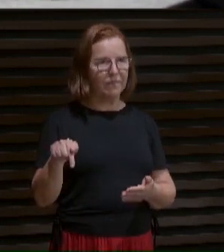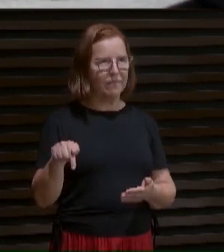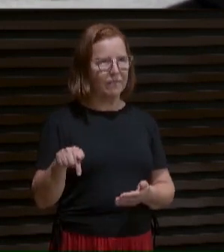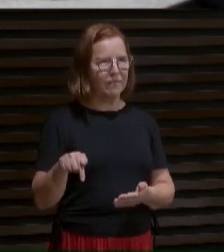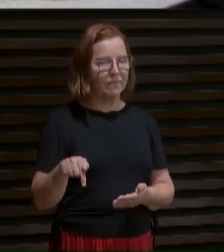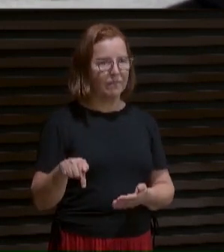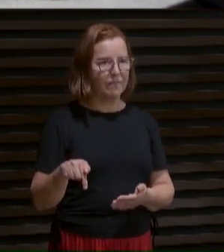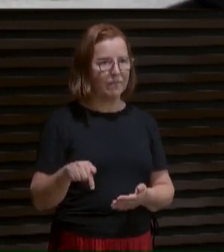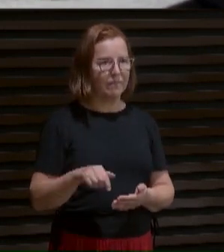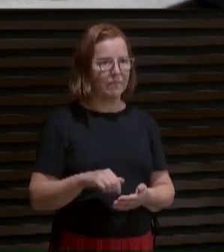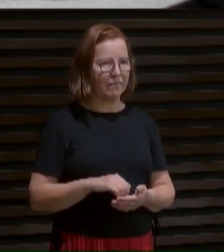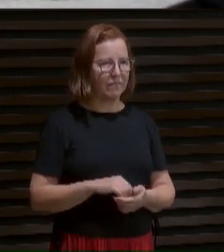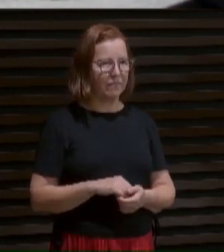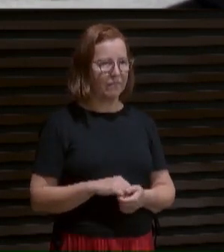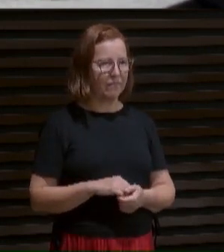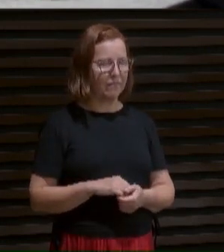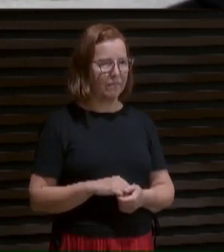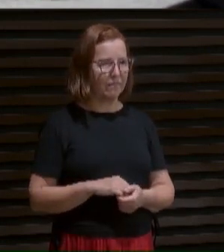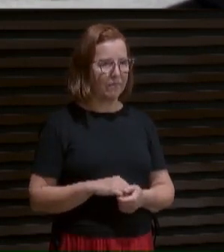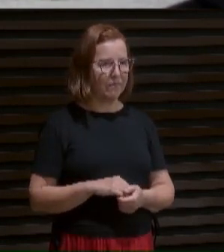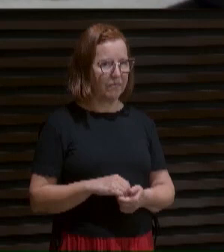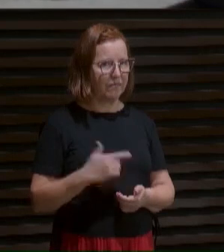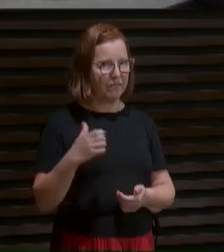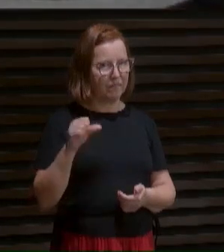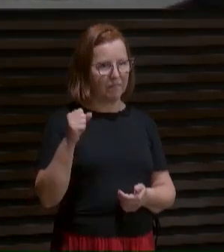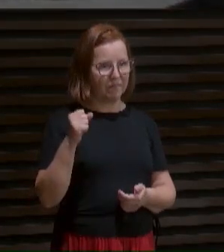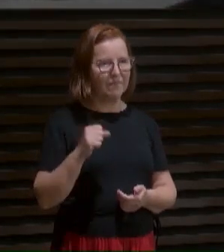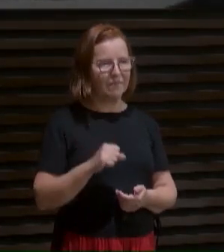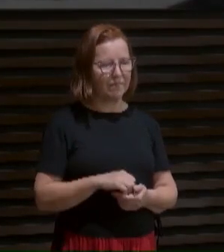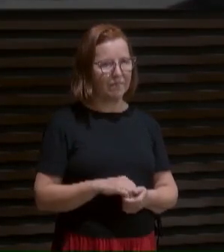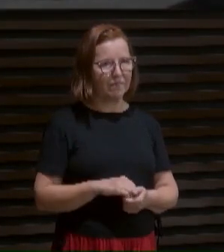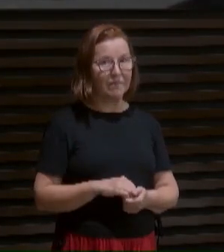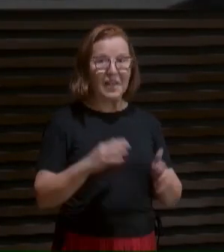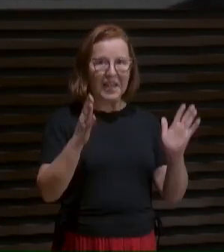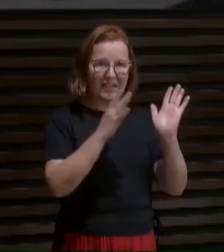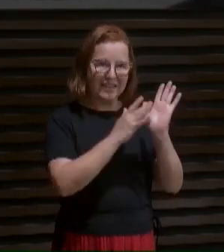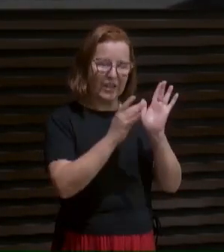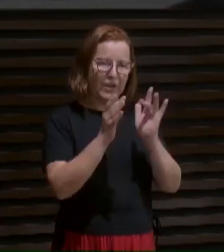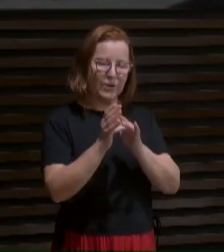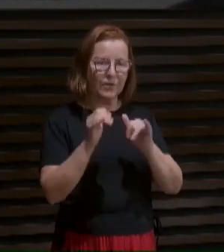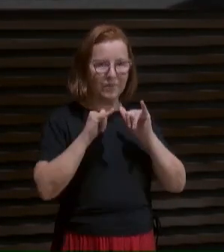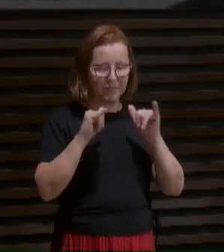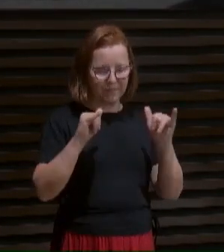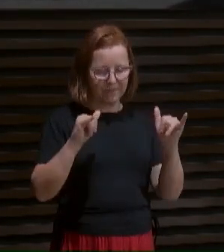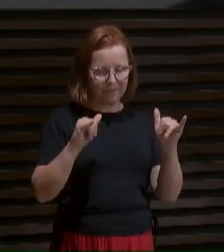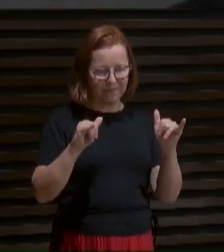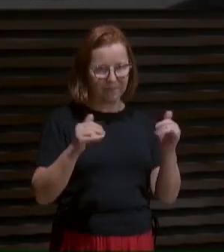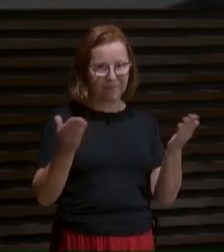e 28. Agora, Jesus está aqui dizendo: agora